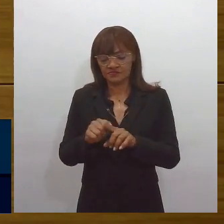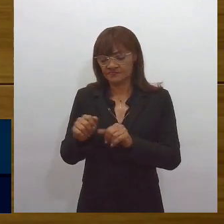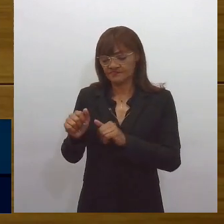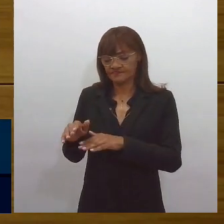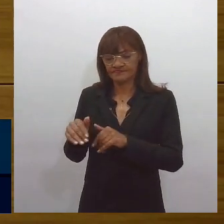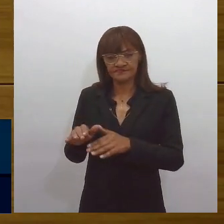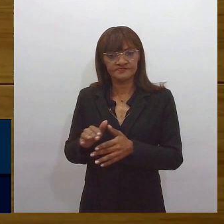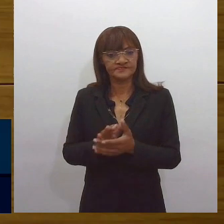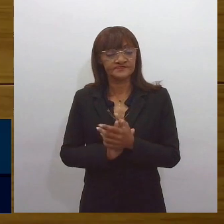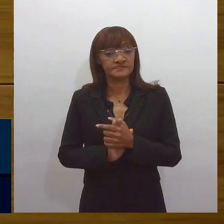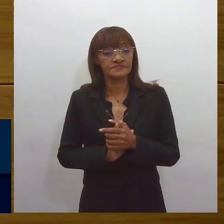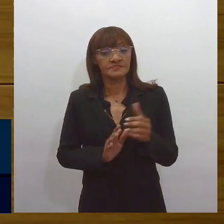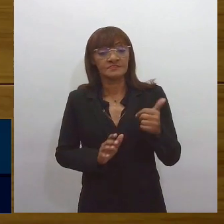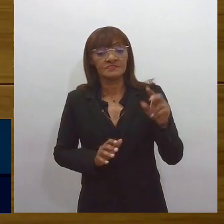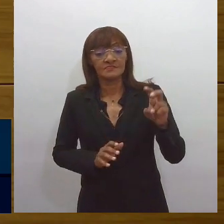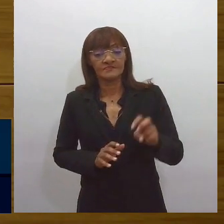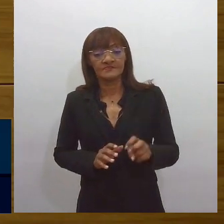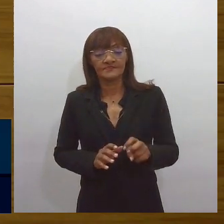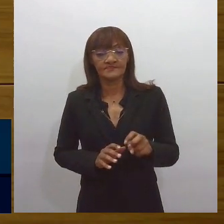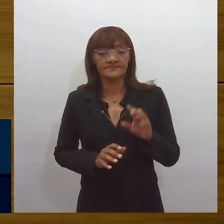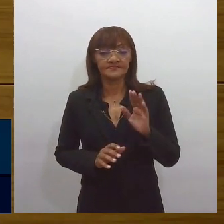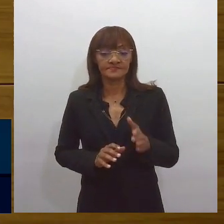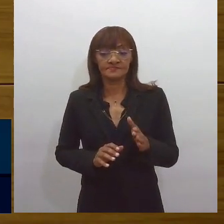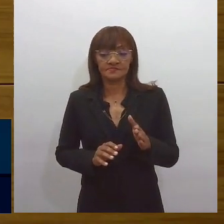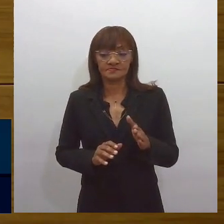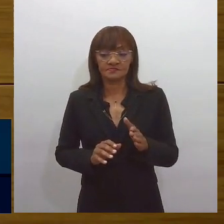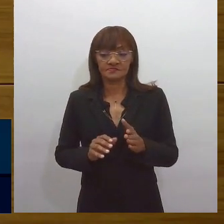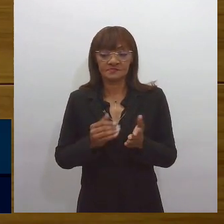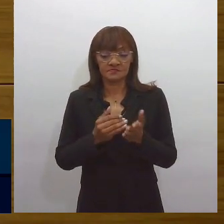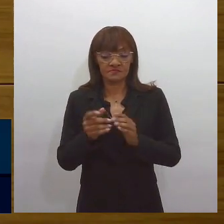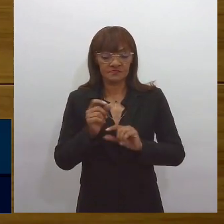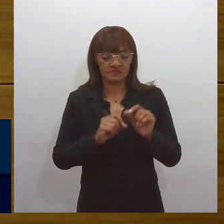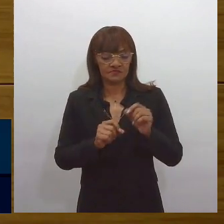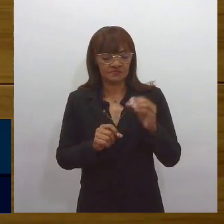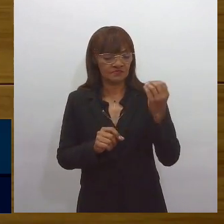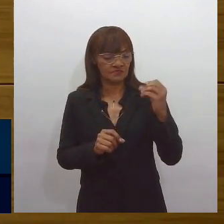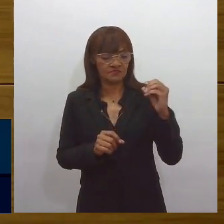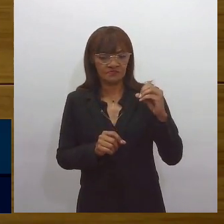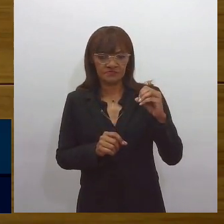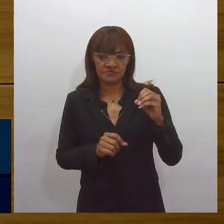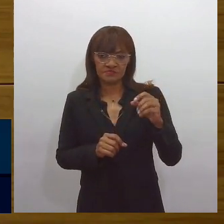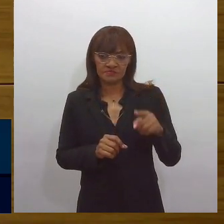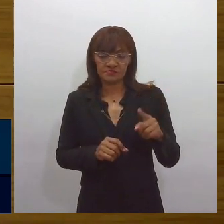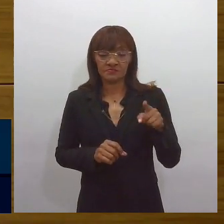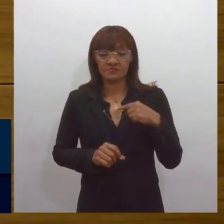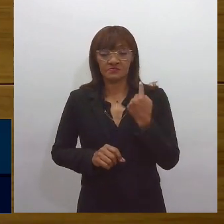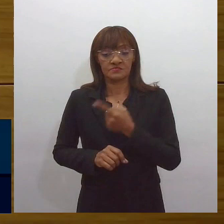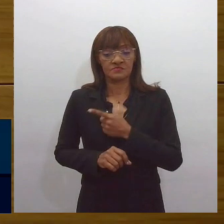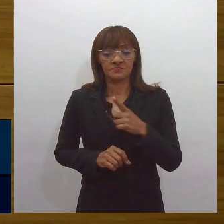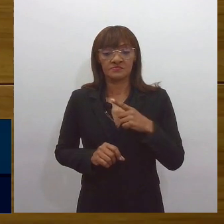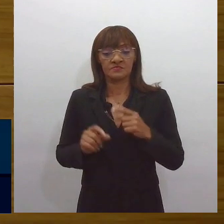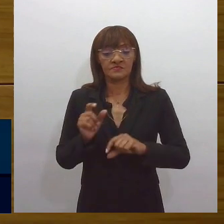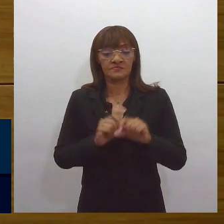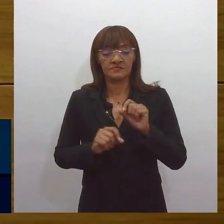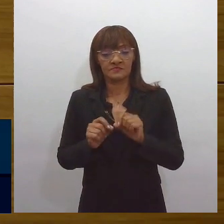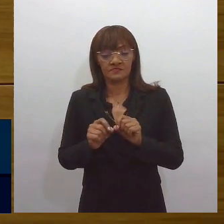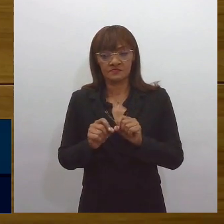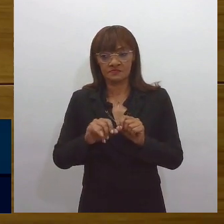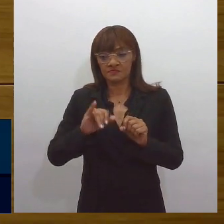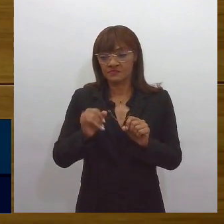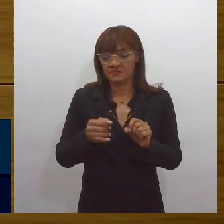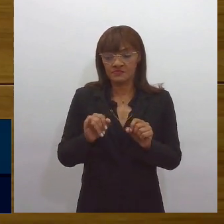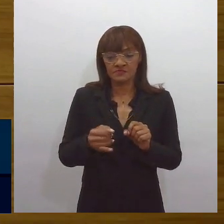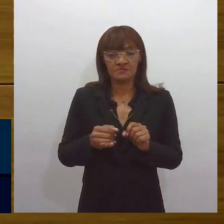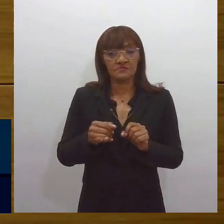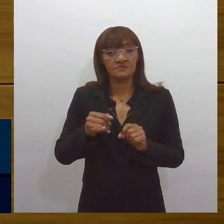eh de outubro e nós tivemos aqui um um um um janeiro mas principalmente um fevereiro e o início